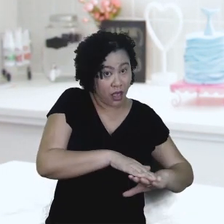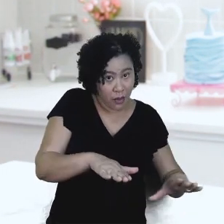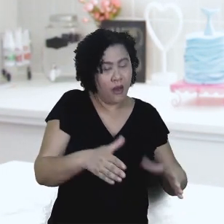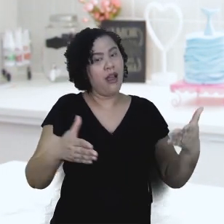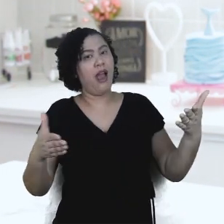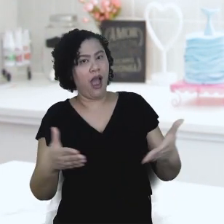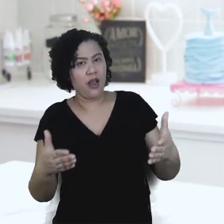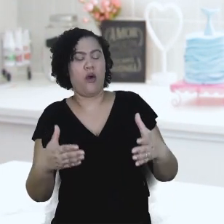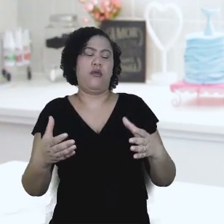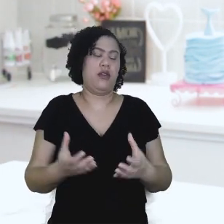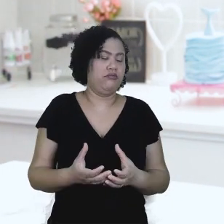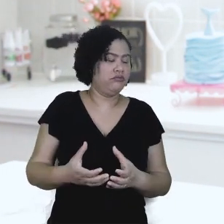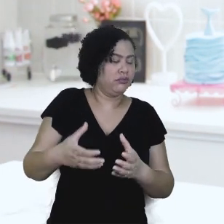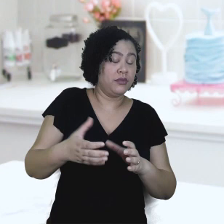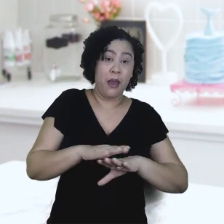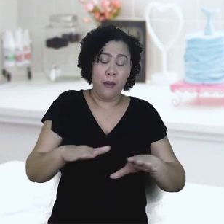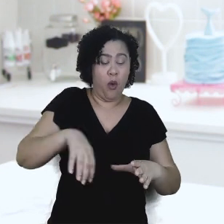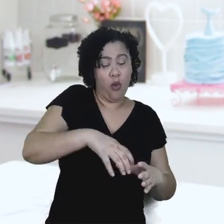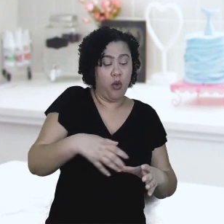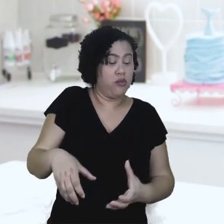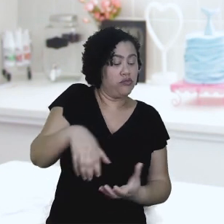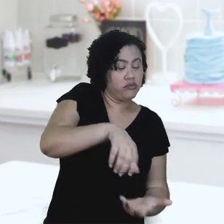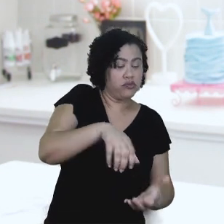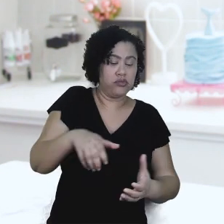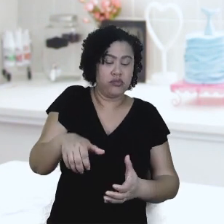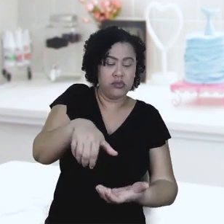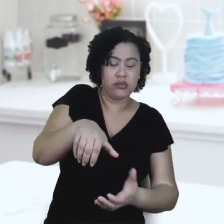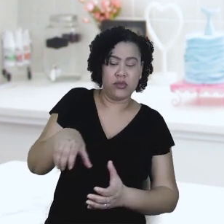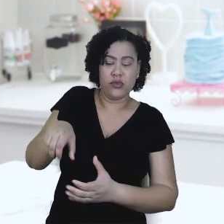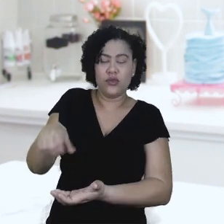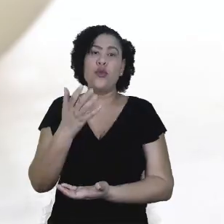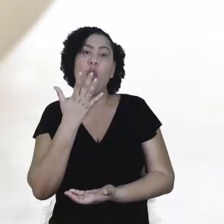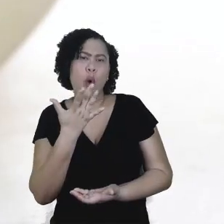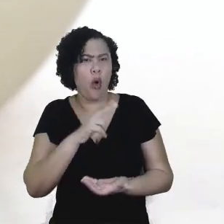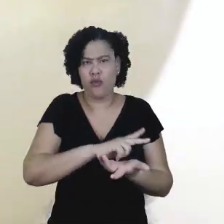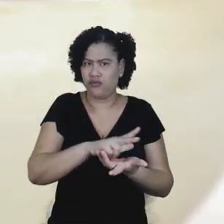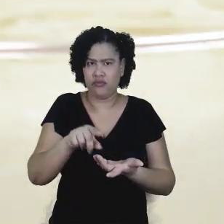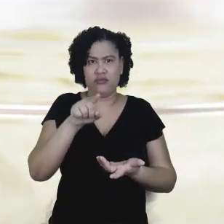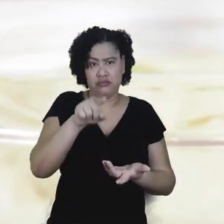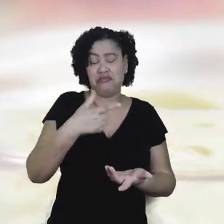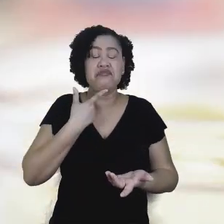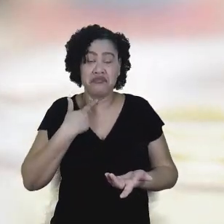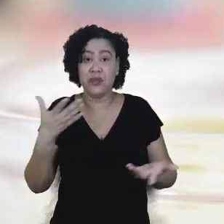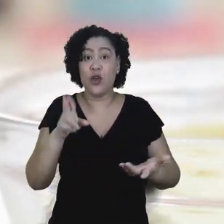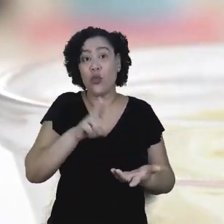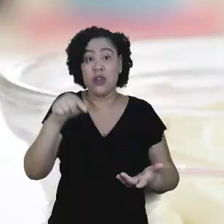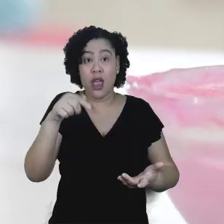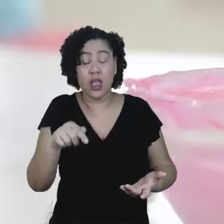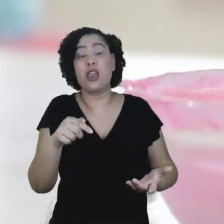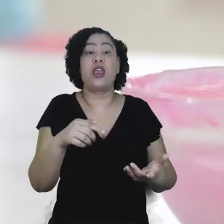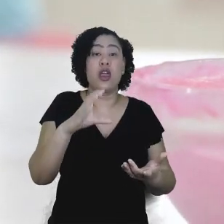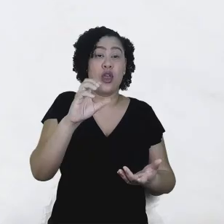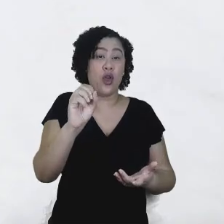só porcionar a sua massa em bowls diferentes e colorir da forma que você quiser. Aqui no vídeo eu usei os corantes